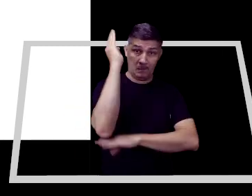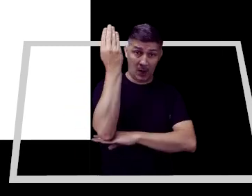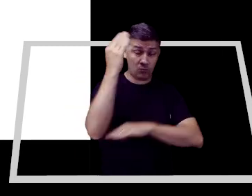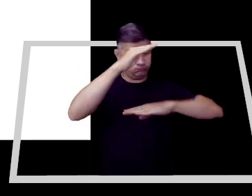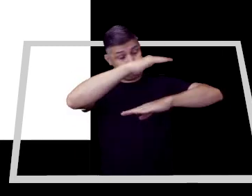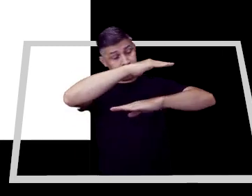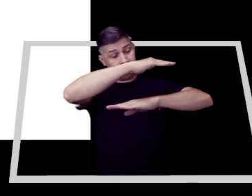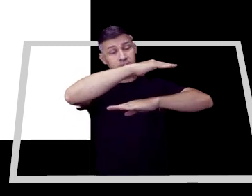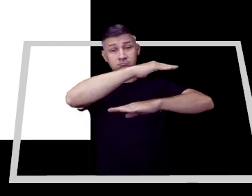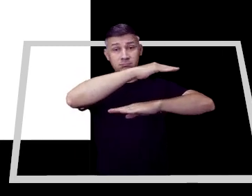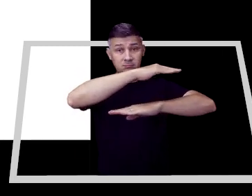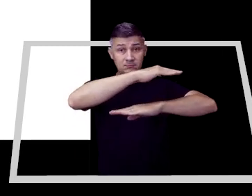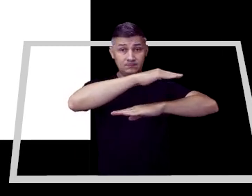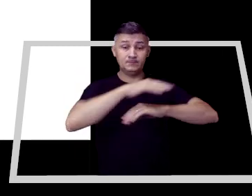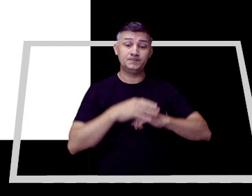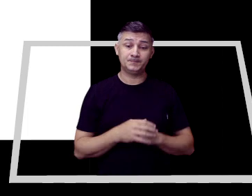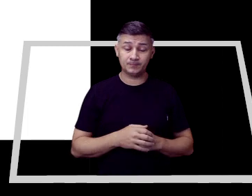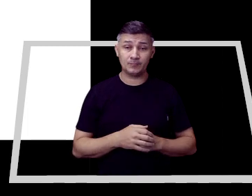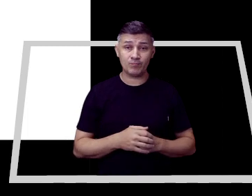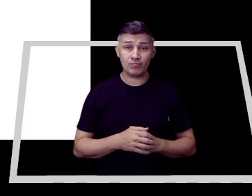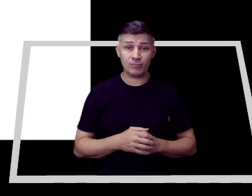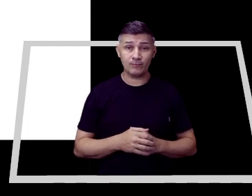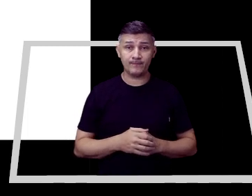concreto e madeira.